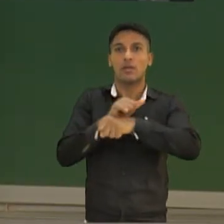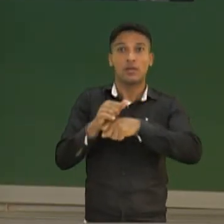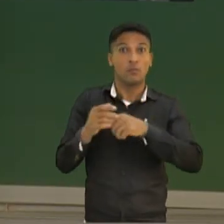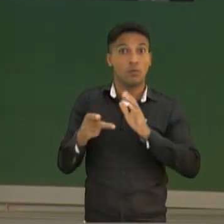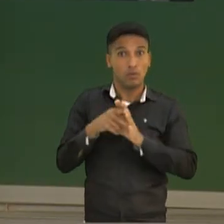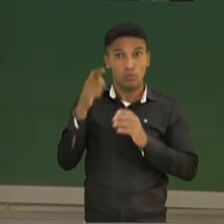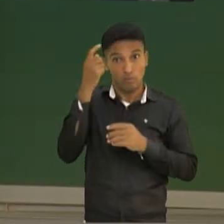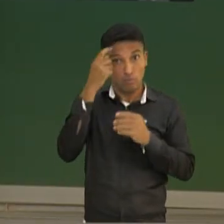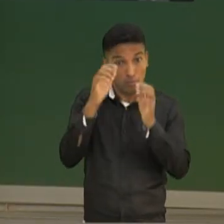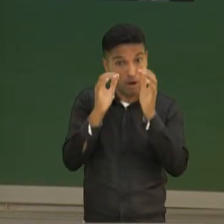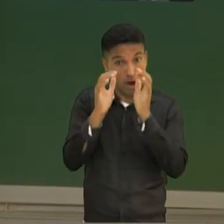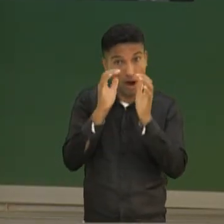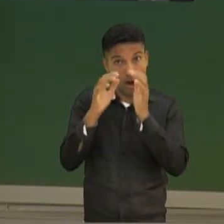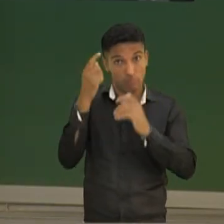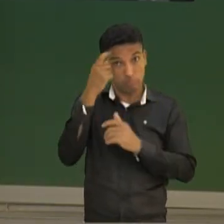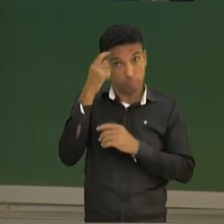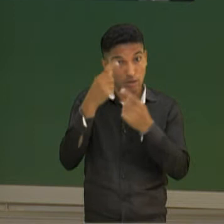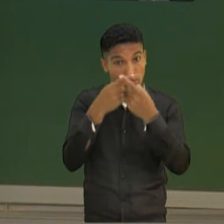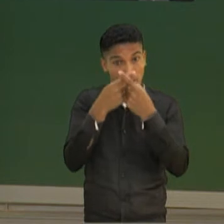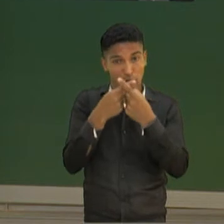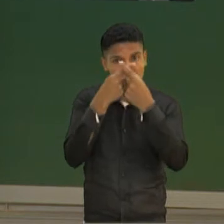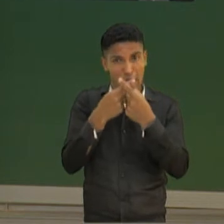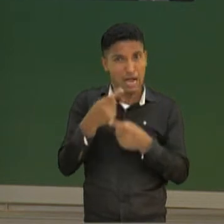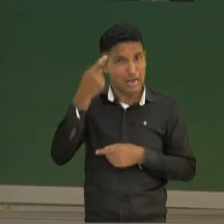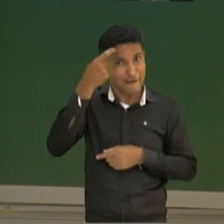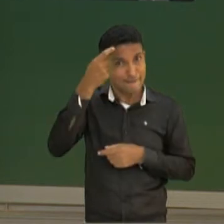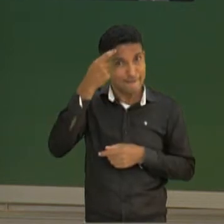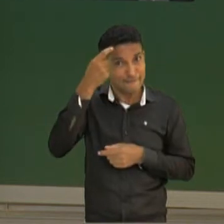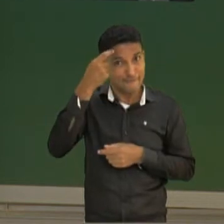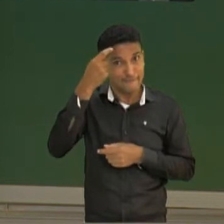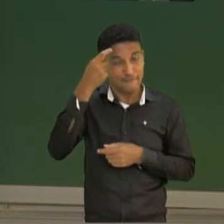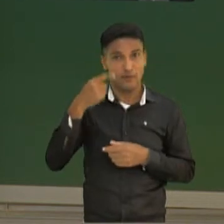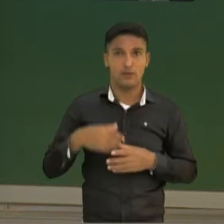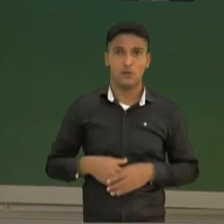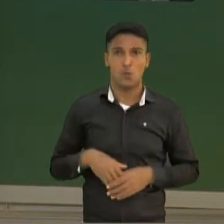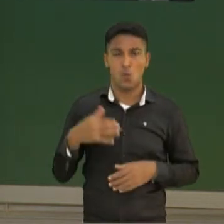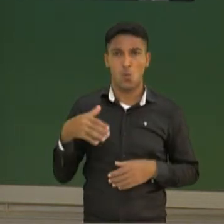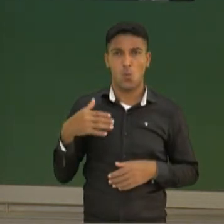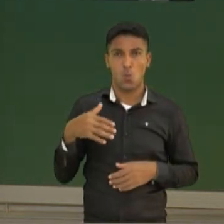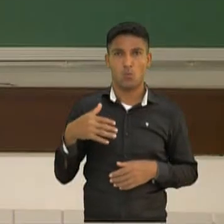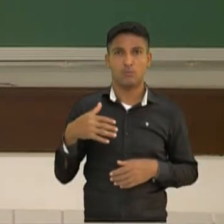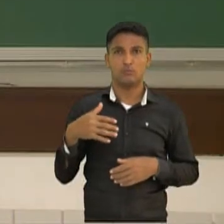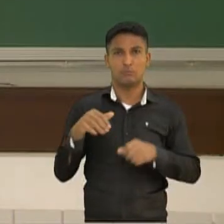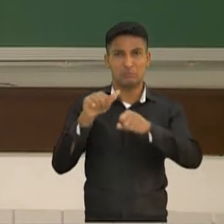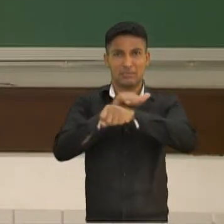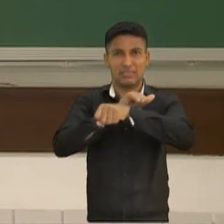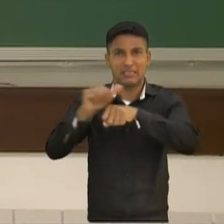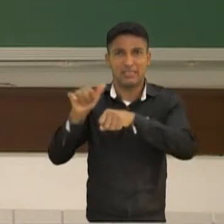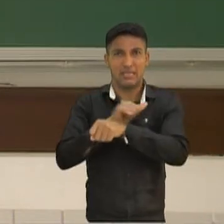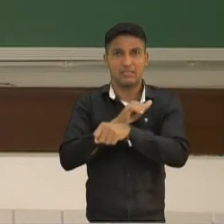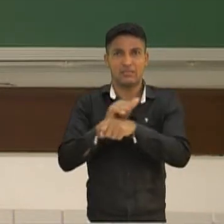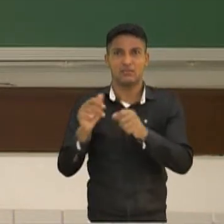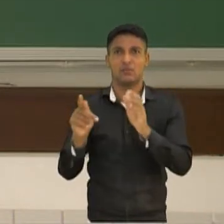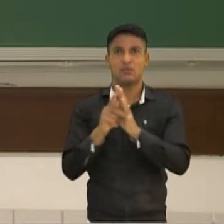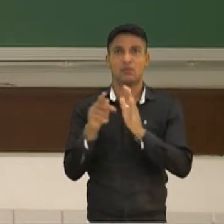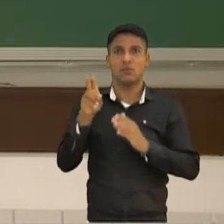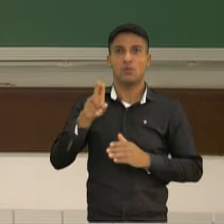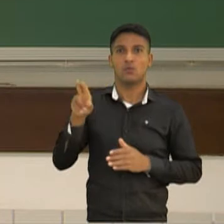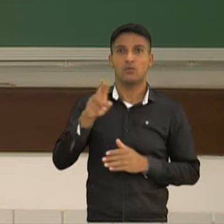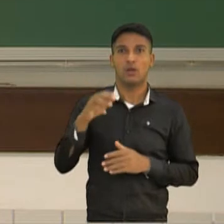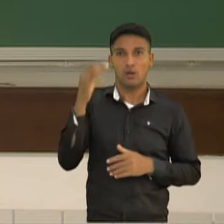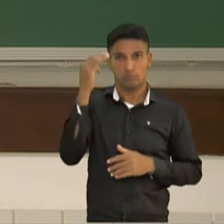na multiplicação. Uma estratégia de cálculo mental, o que seria isso? Isso significa que você